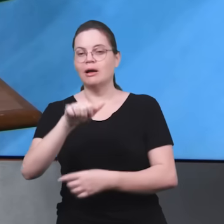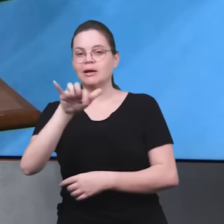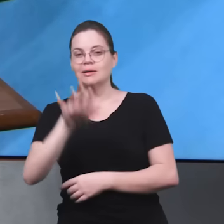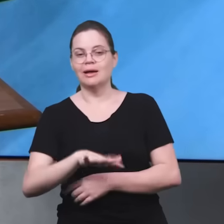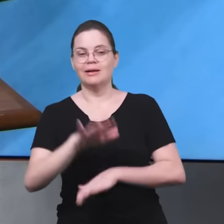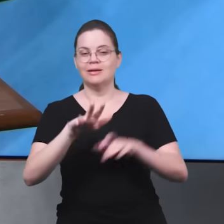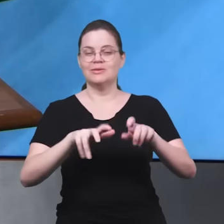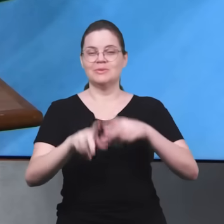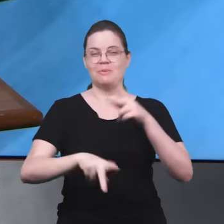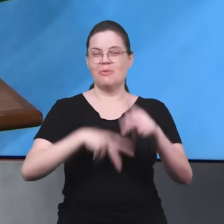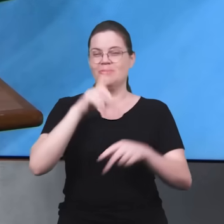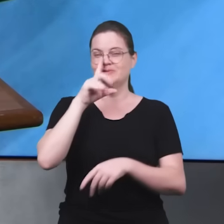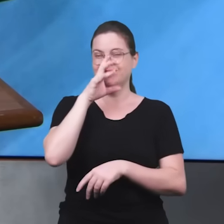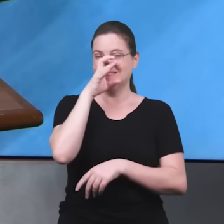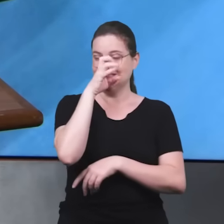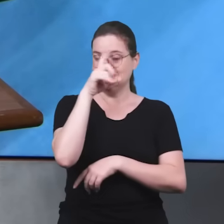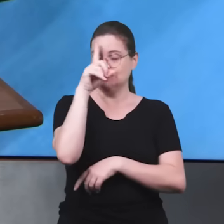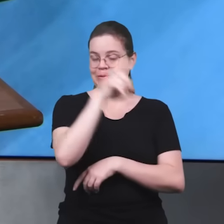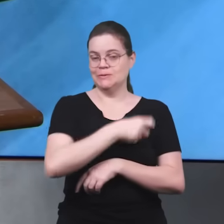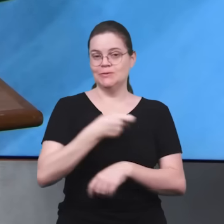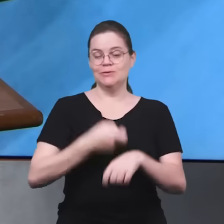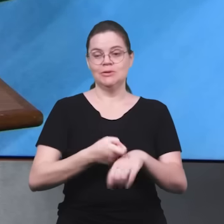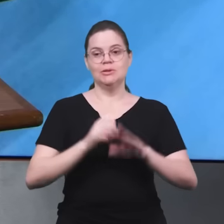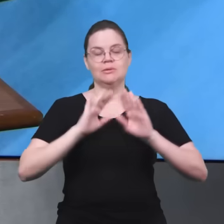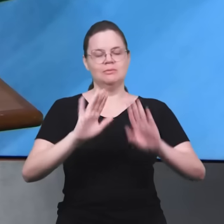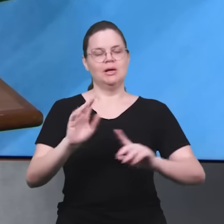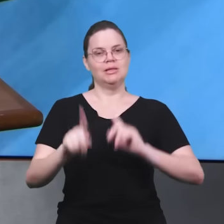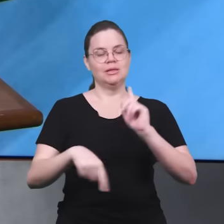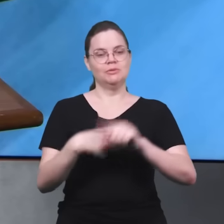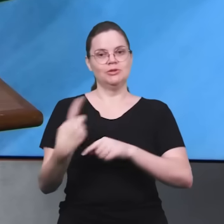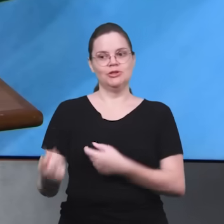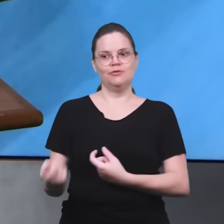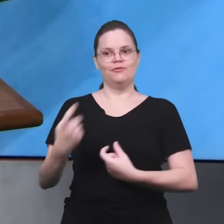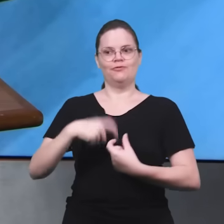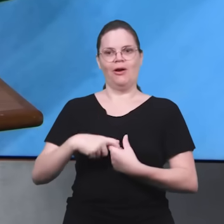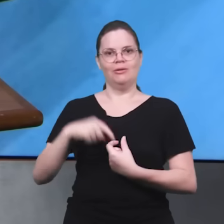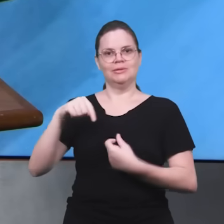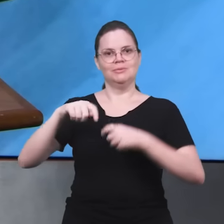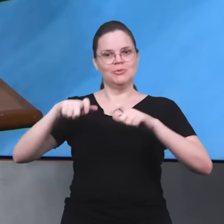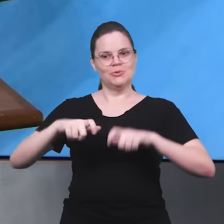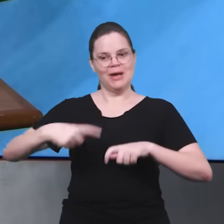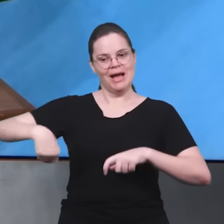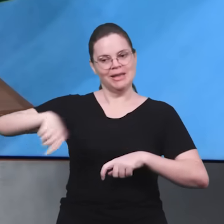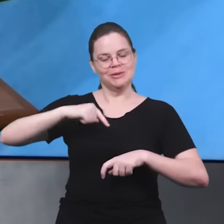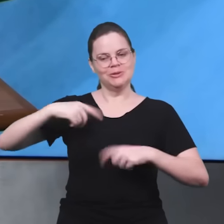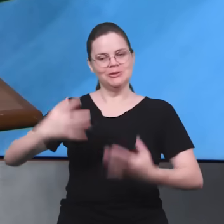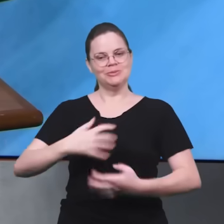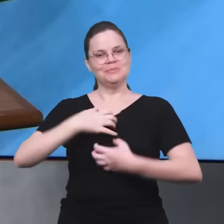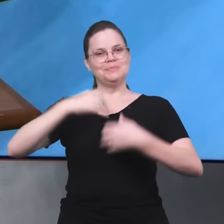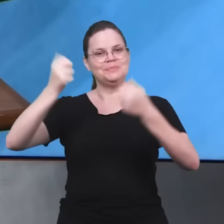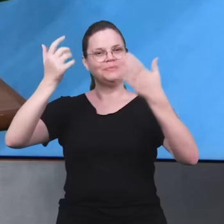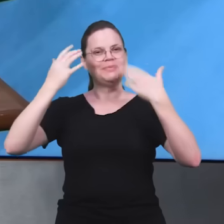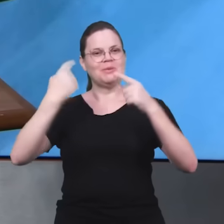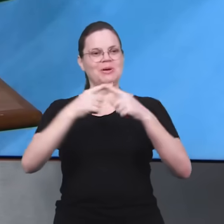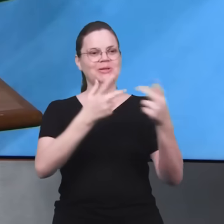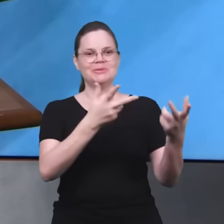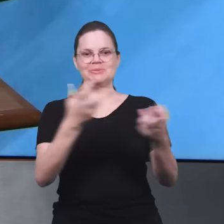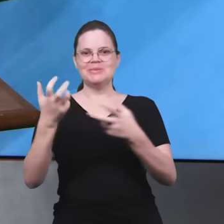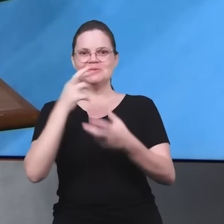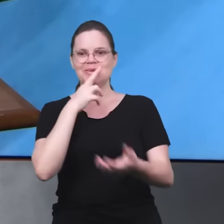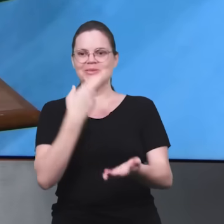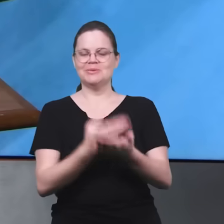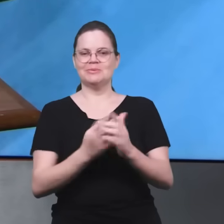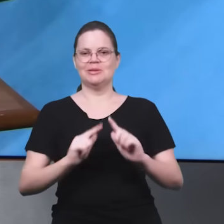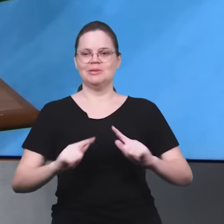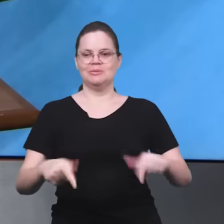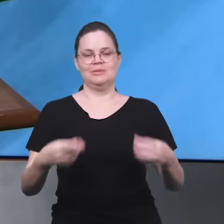quando retornamos, o que diz a palavra, com alegria, colhendo os molhos. É uma bênção quando nós temos o resultado do